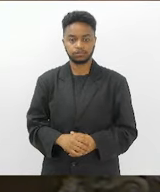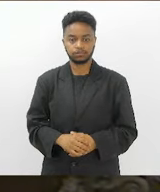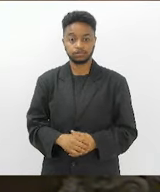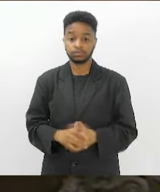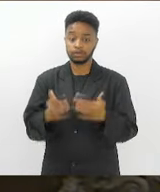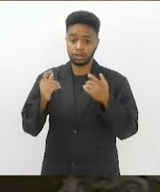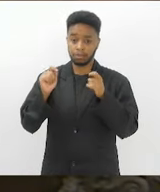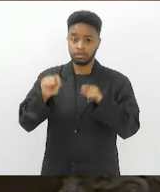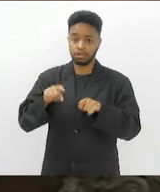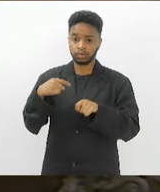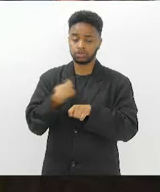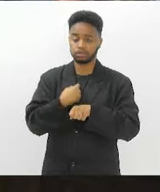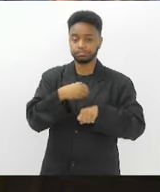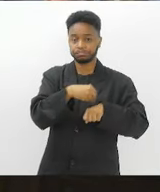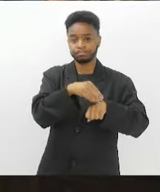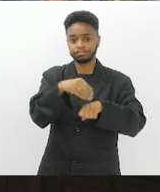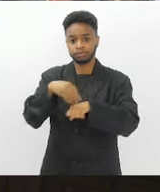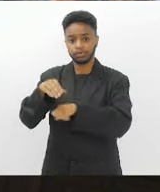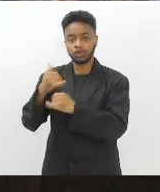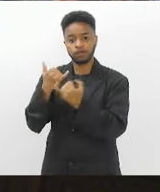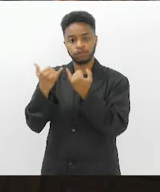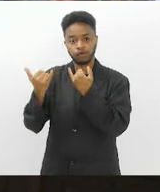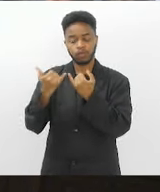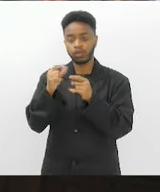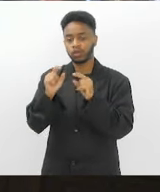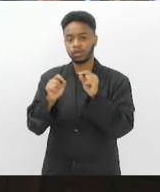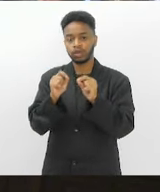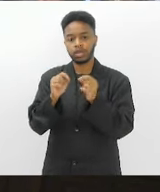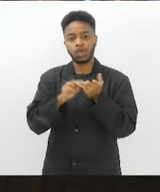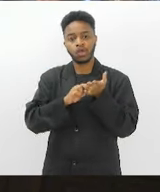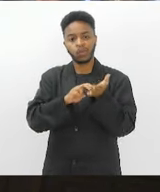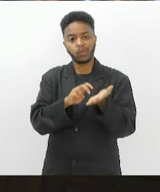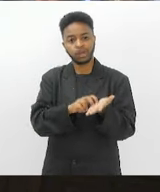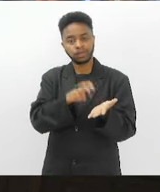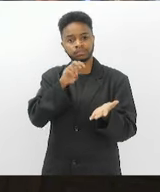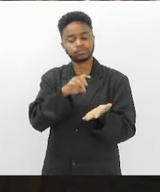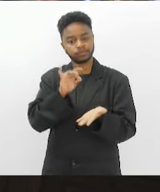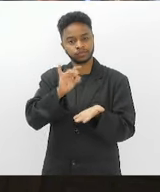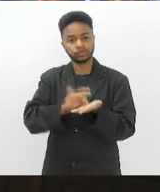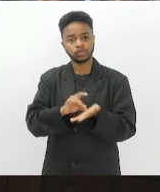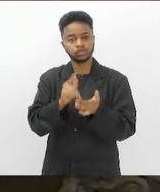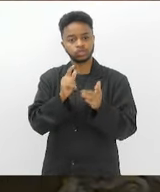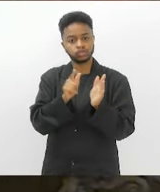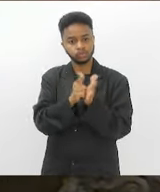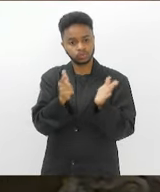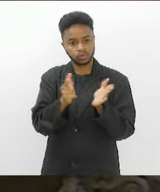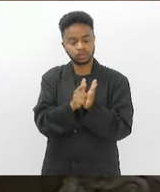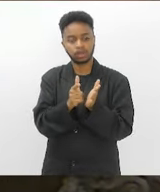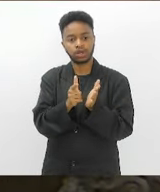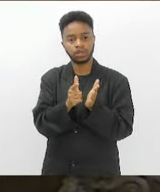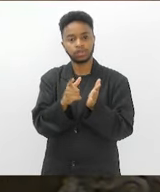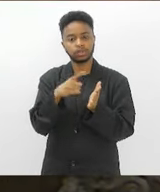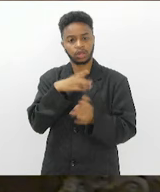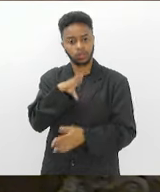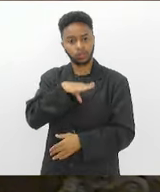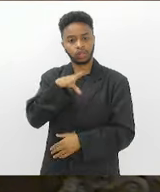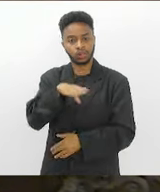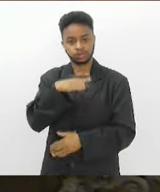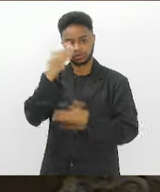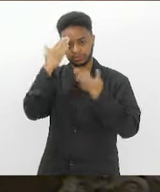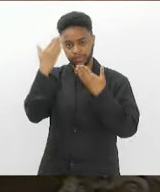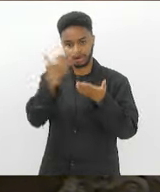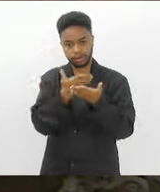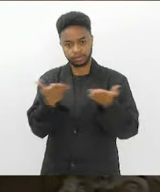uma mensagem de que o Correio da Manhã é um jornal, sobretudo um jornal que tem coragem. Muito obrigado.